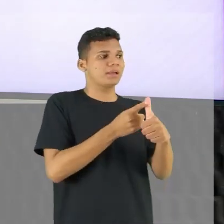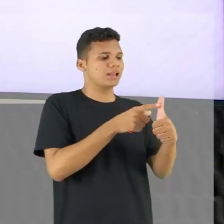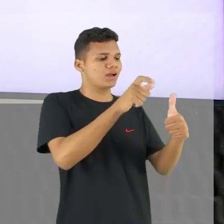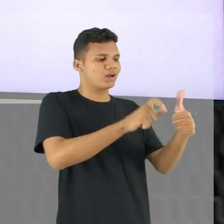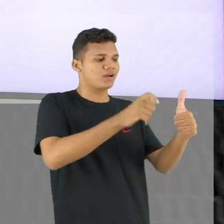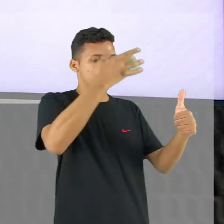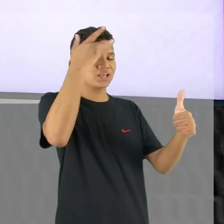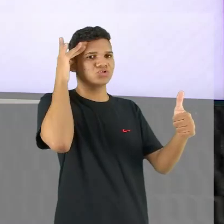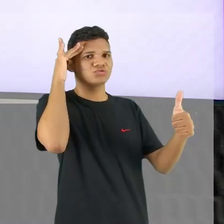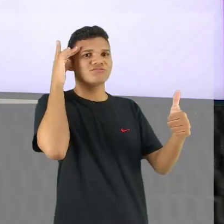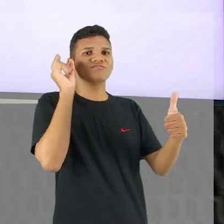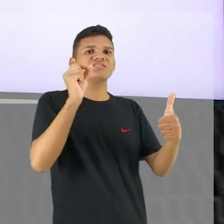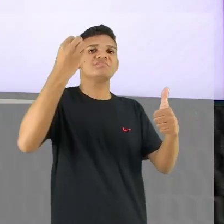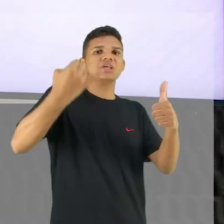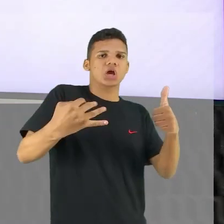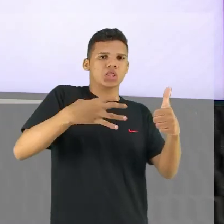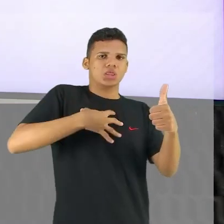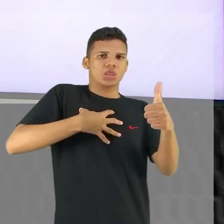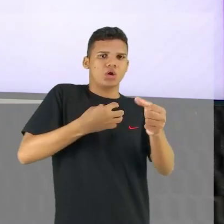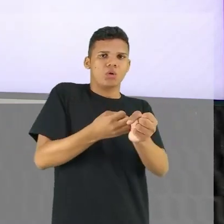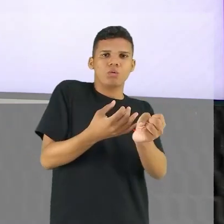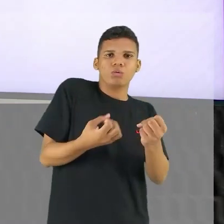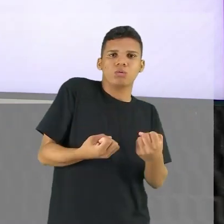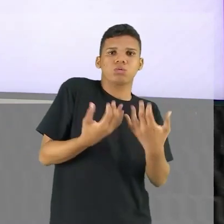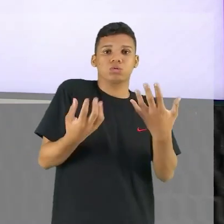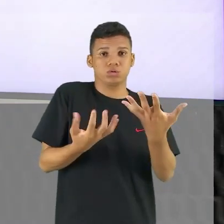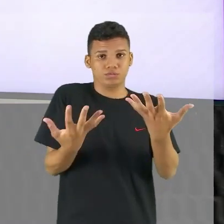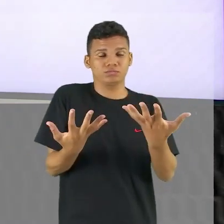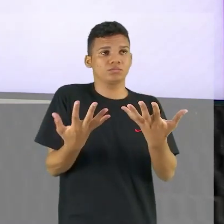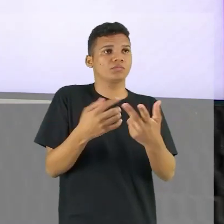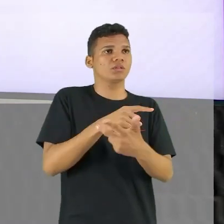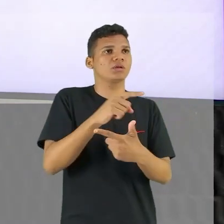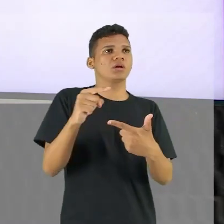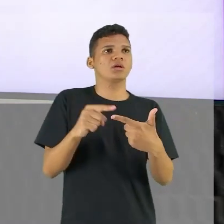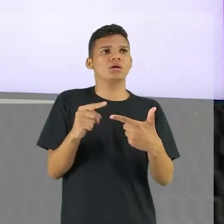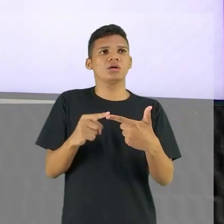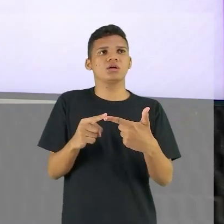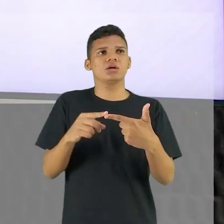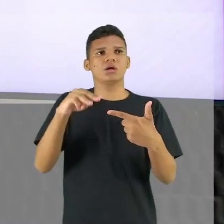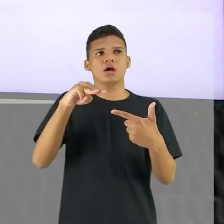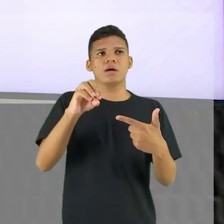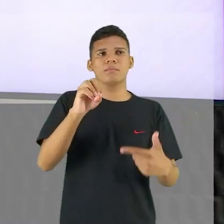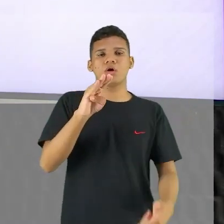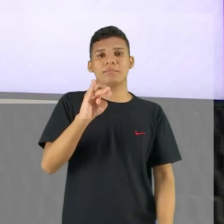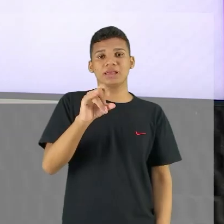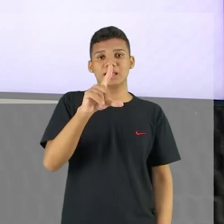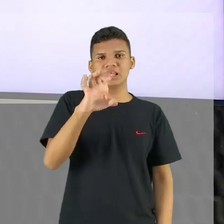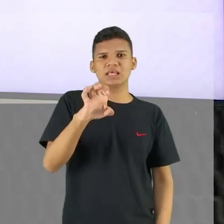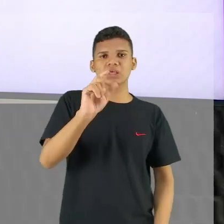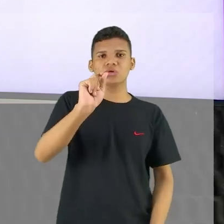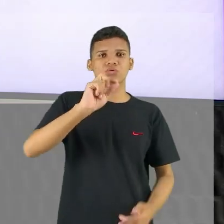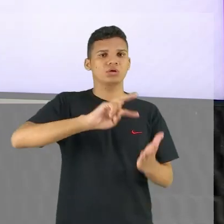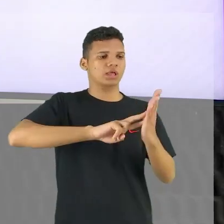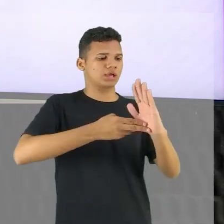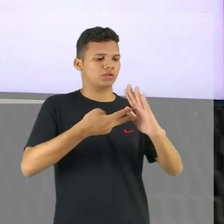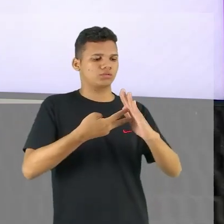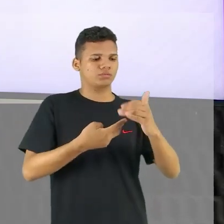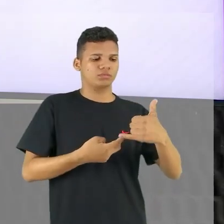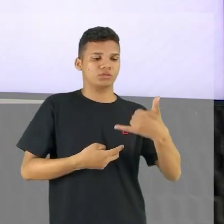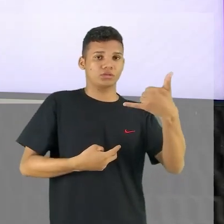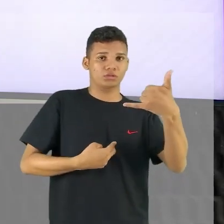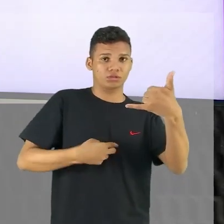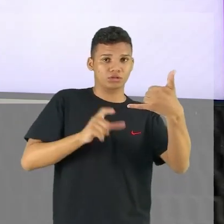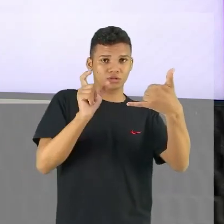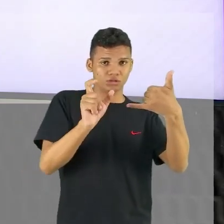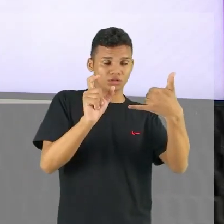daquele sujeito, destacando mobile. O que é o mobile? É o telefone celular. Então, ele chama a